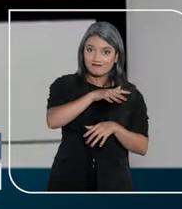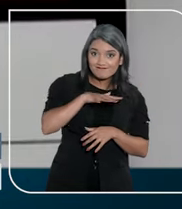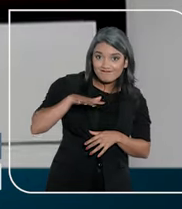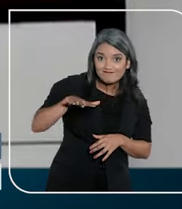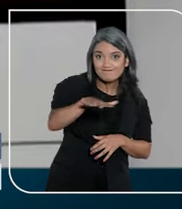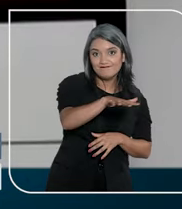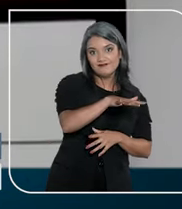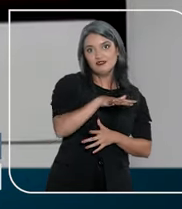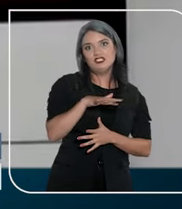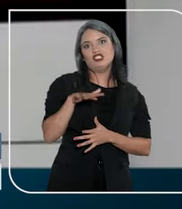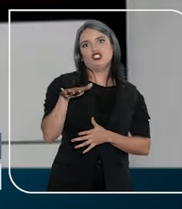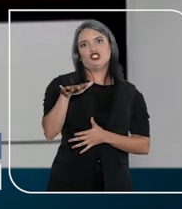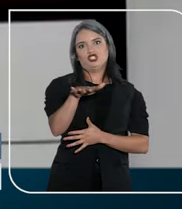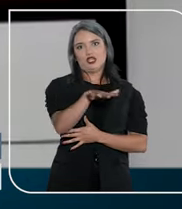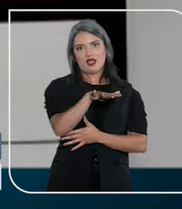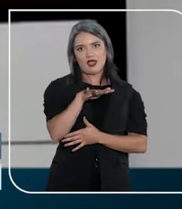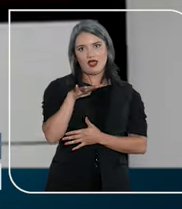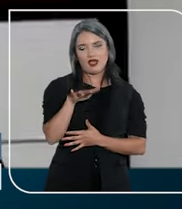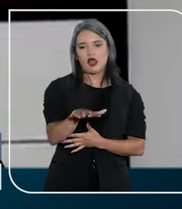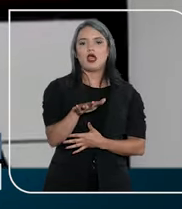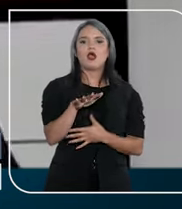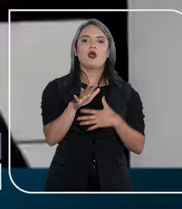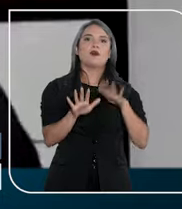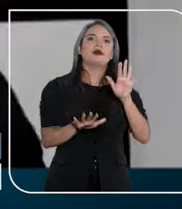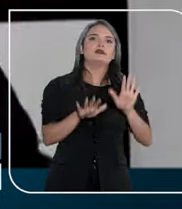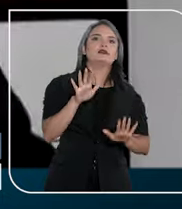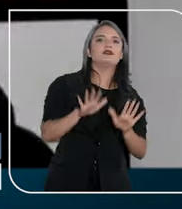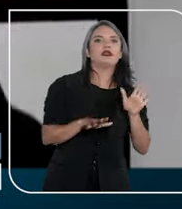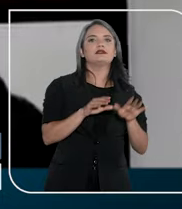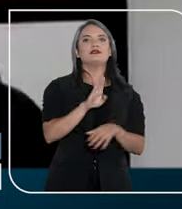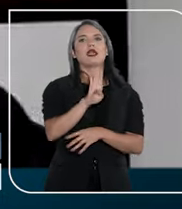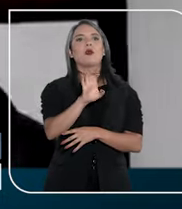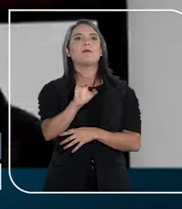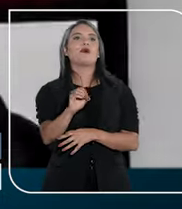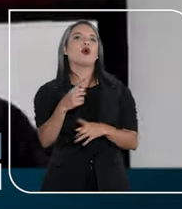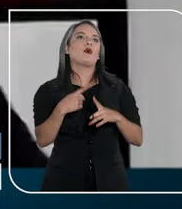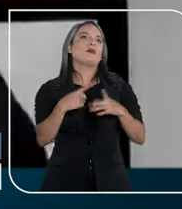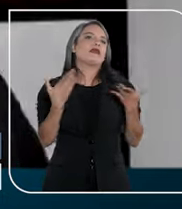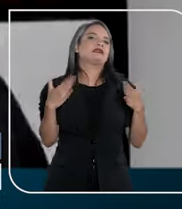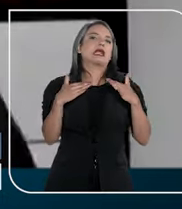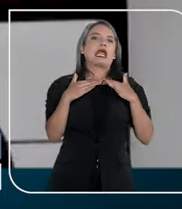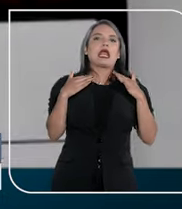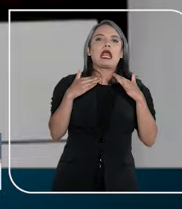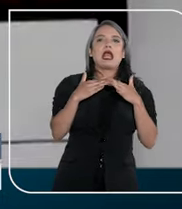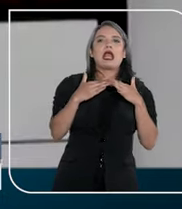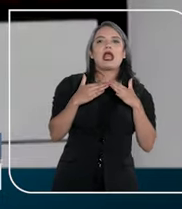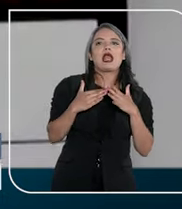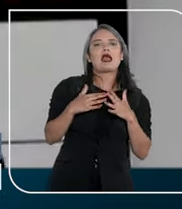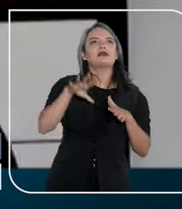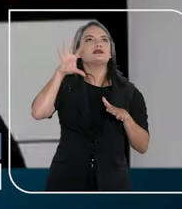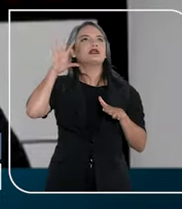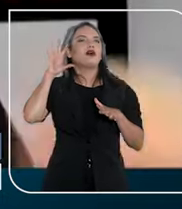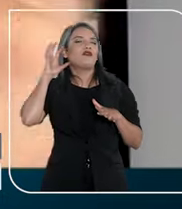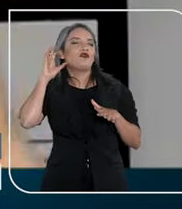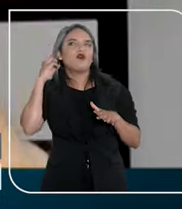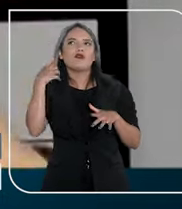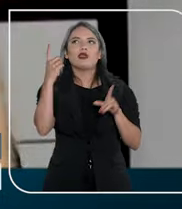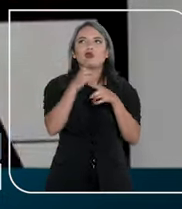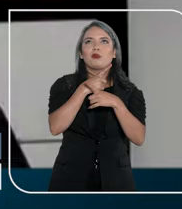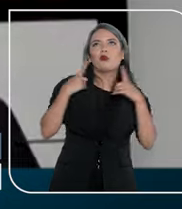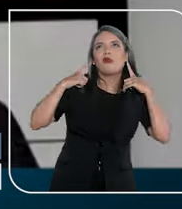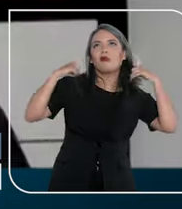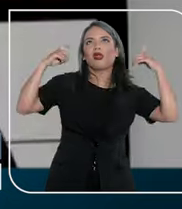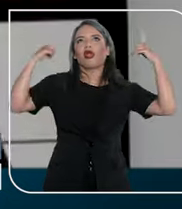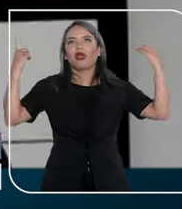jurisprudência. Agora, casos em que o indivíduo teve um boletim de ocorrência por som alto, praticou uma contravenção, não é razoável que